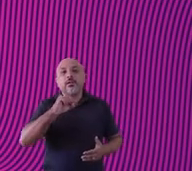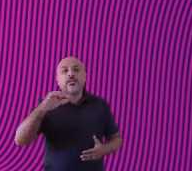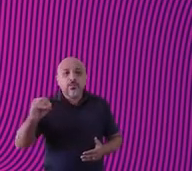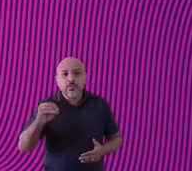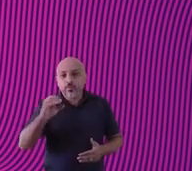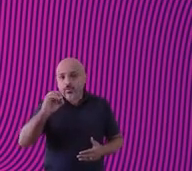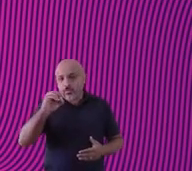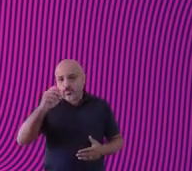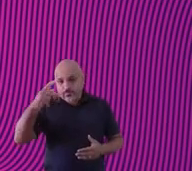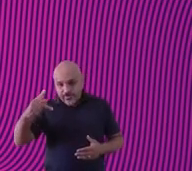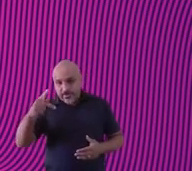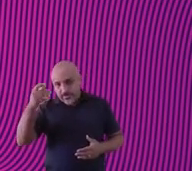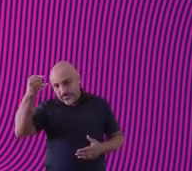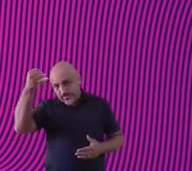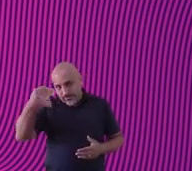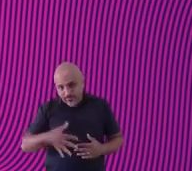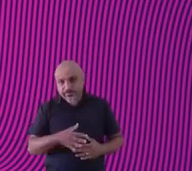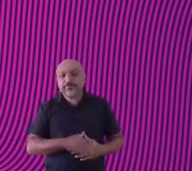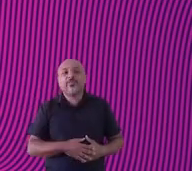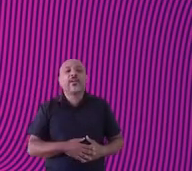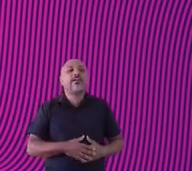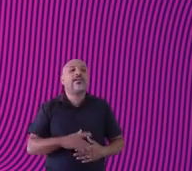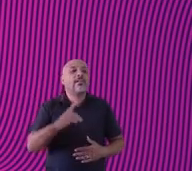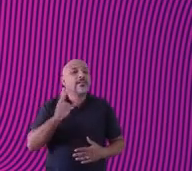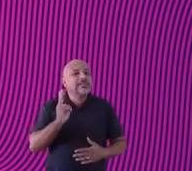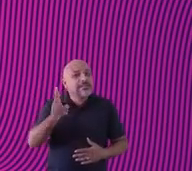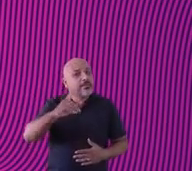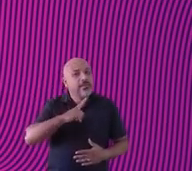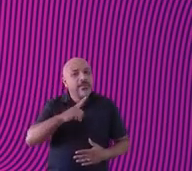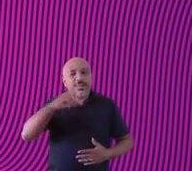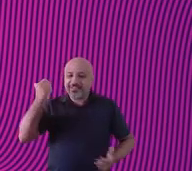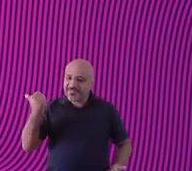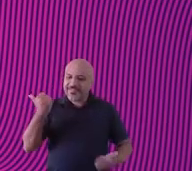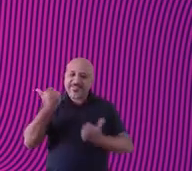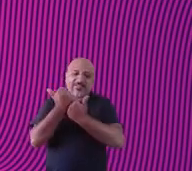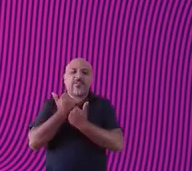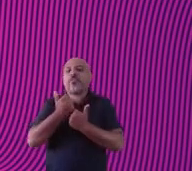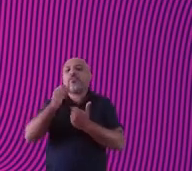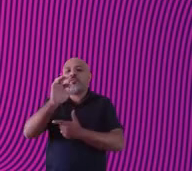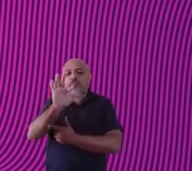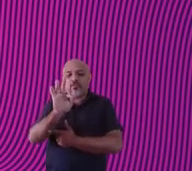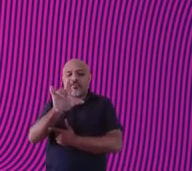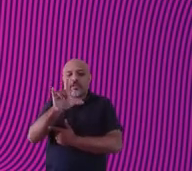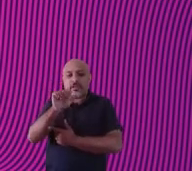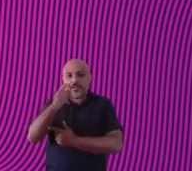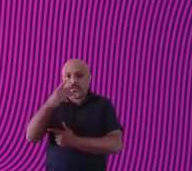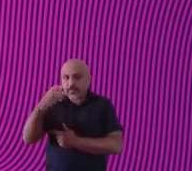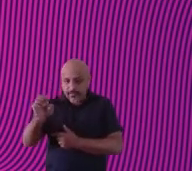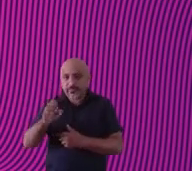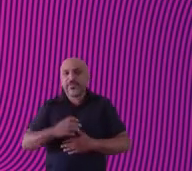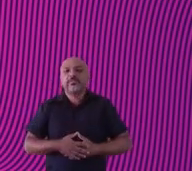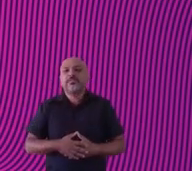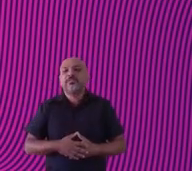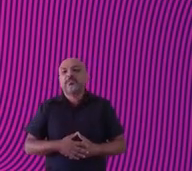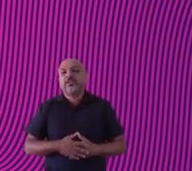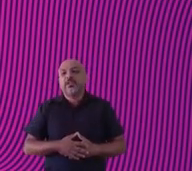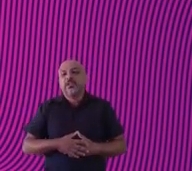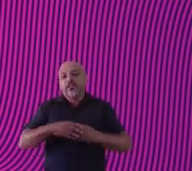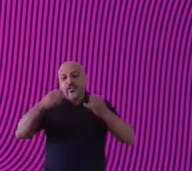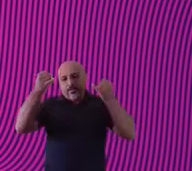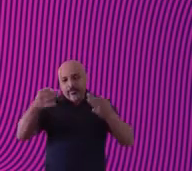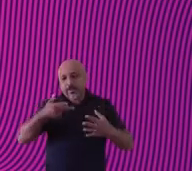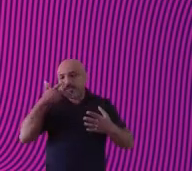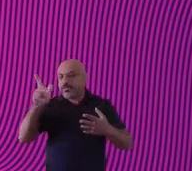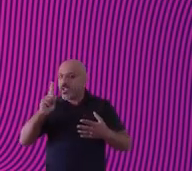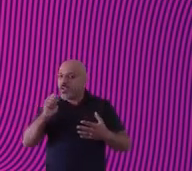aí né É e sempre se defendeu Felipe né porque que não fez manutenção com Lena ele fala não tava